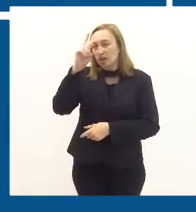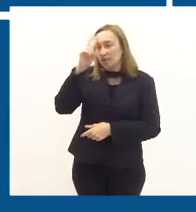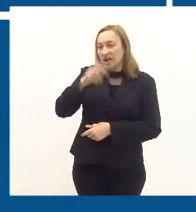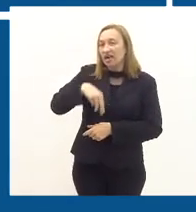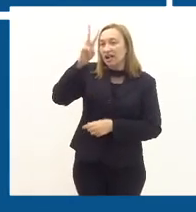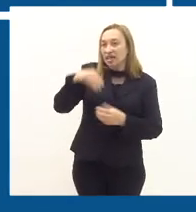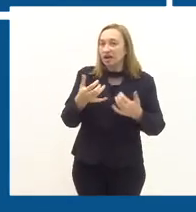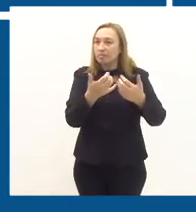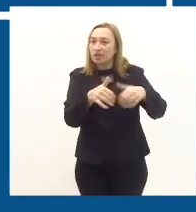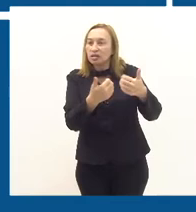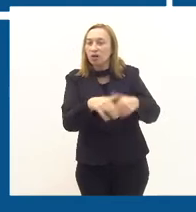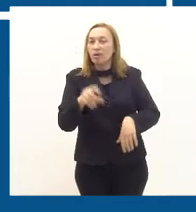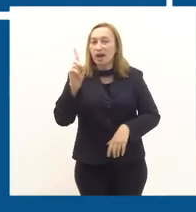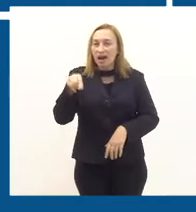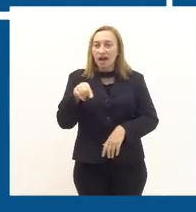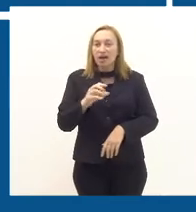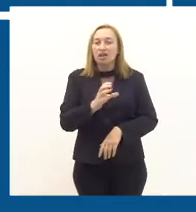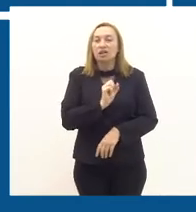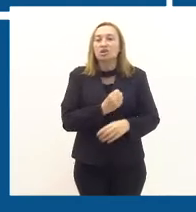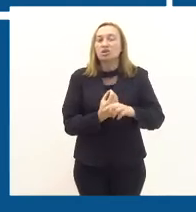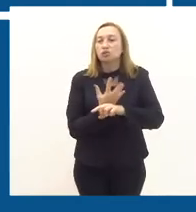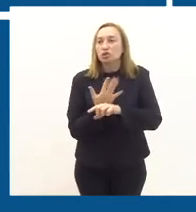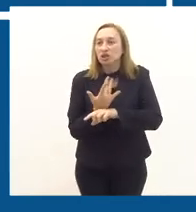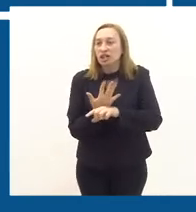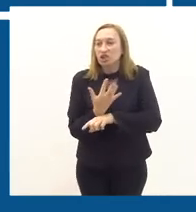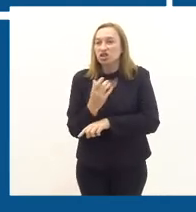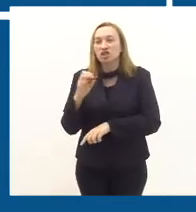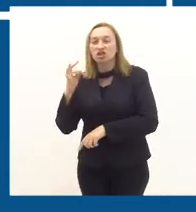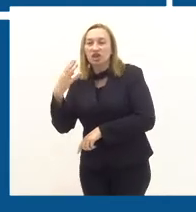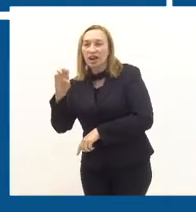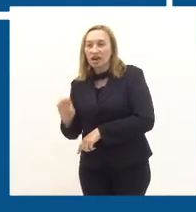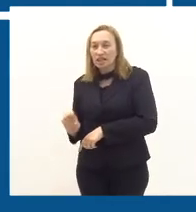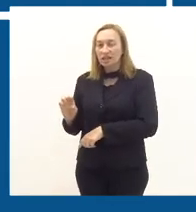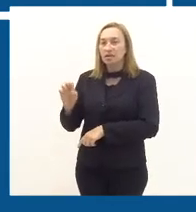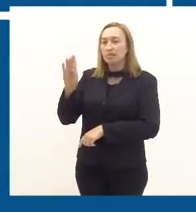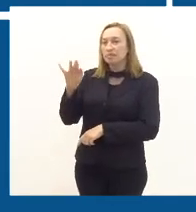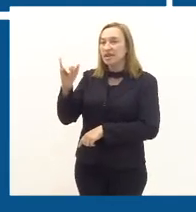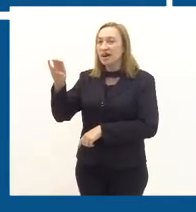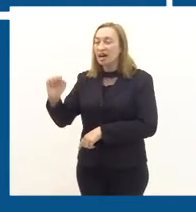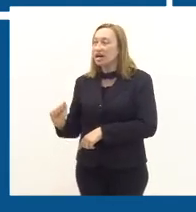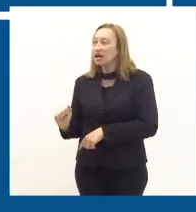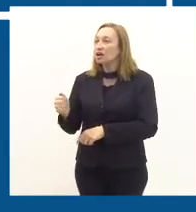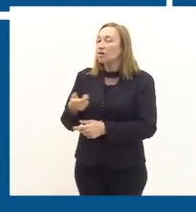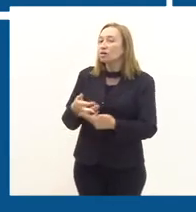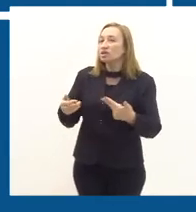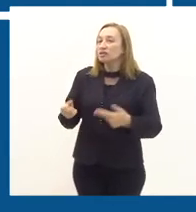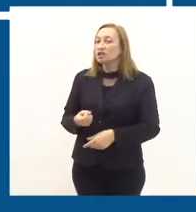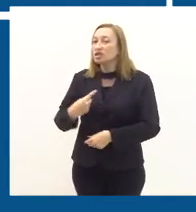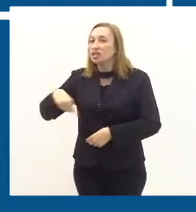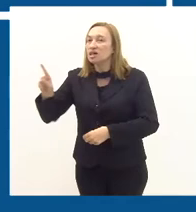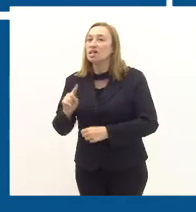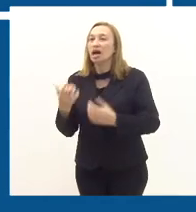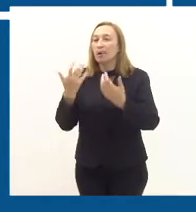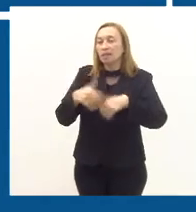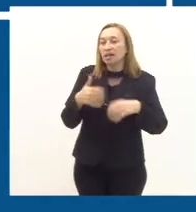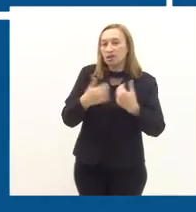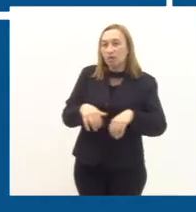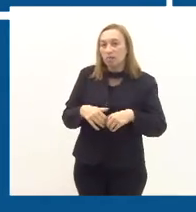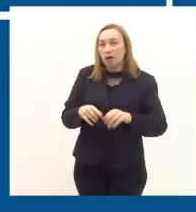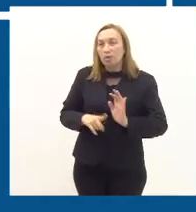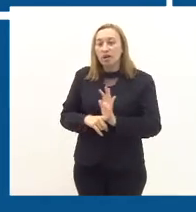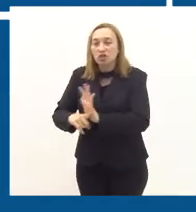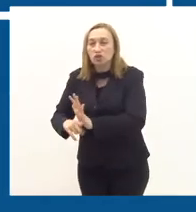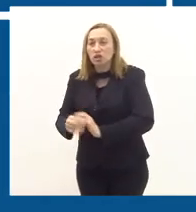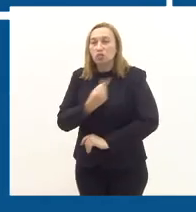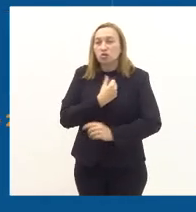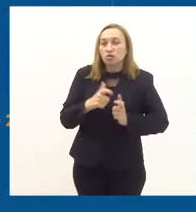Petrópolis era Duque de Caxias, Charlene, juntamente com Bianca Contani, quantas vezes tivemos que subir a Petrópolis para atender uma